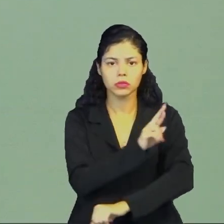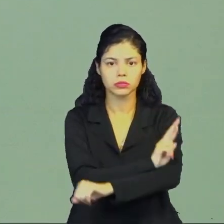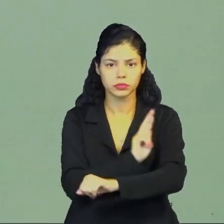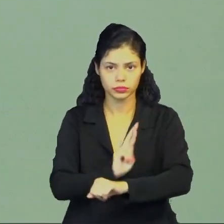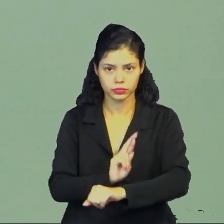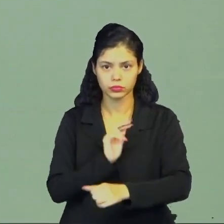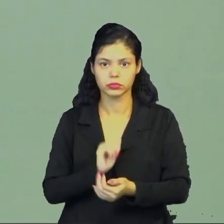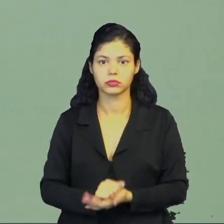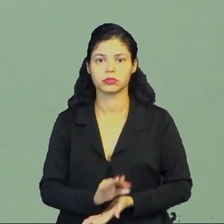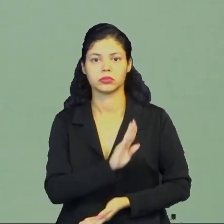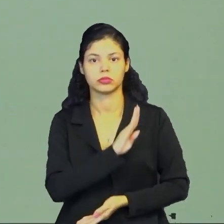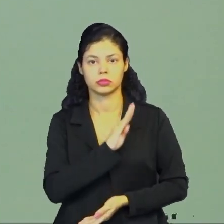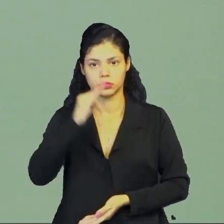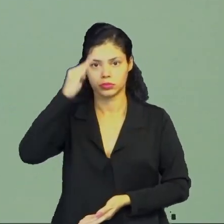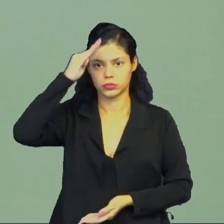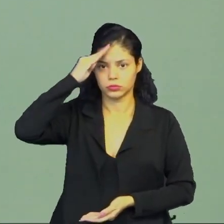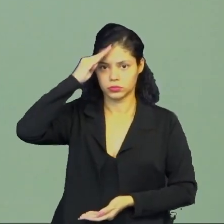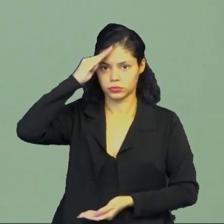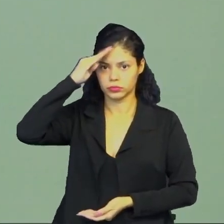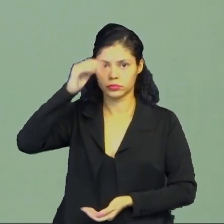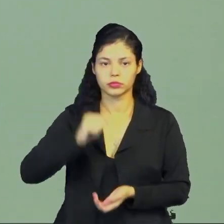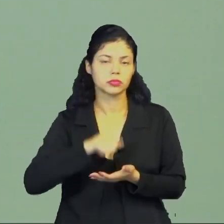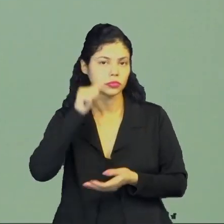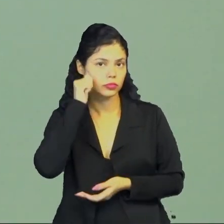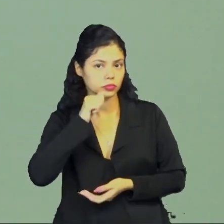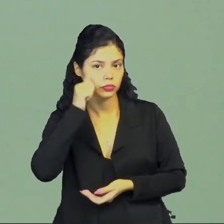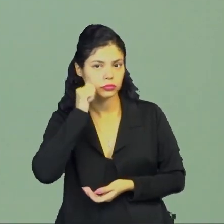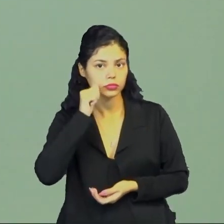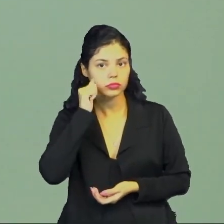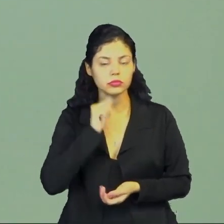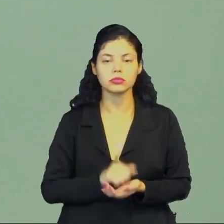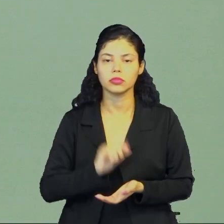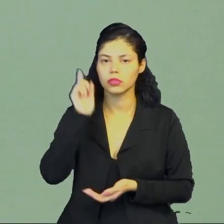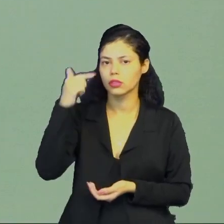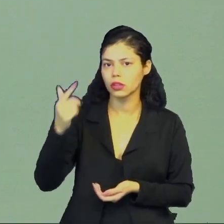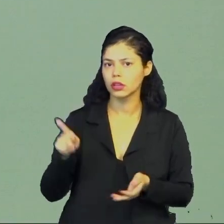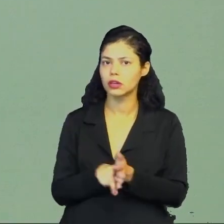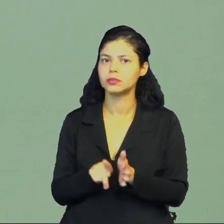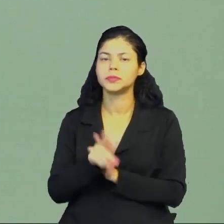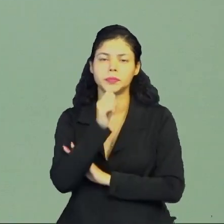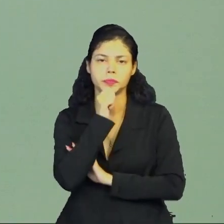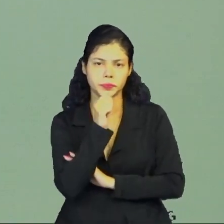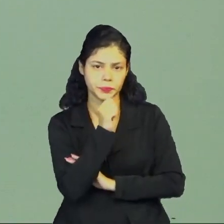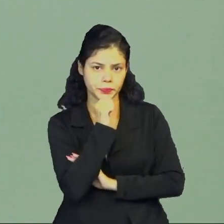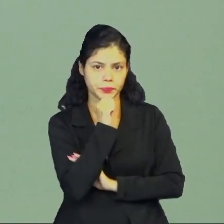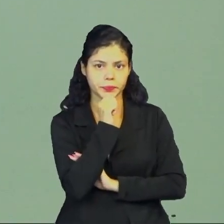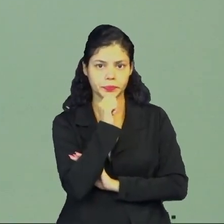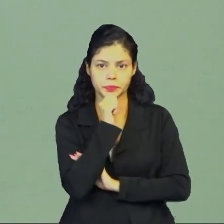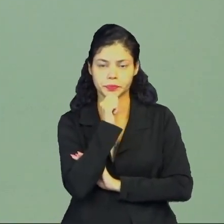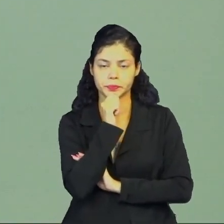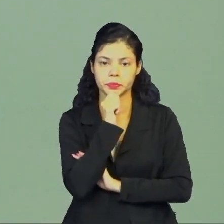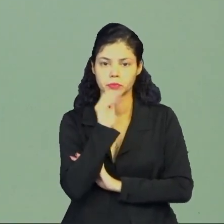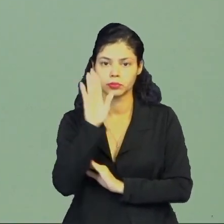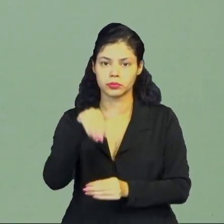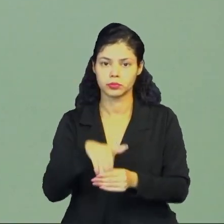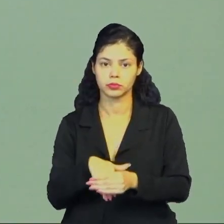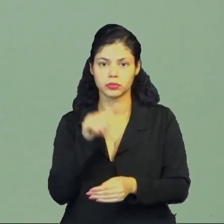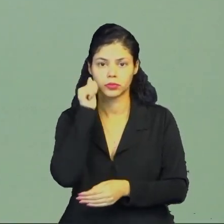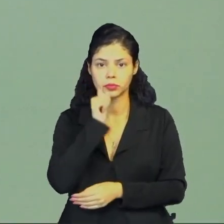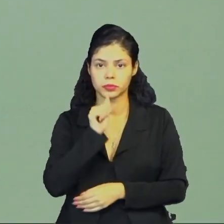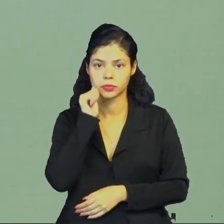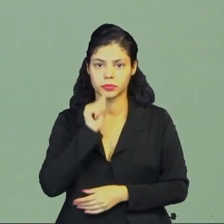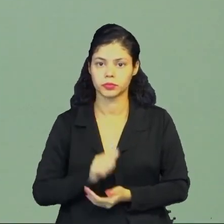religiosa, os soldados rasos, como vocês viram, as mulheres. Havia uma questão aí em torno da votação das